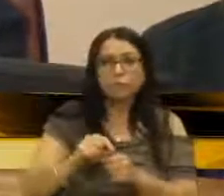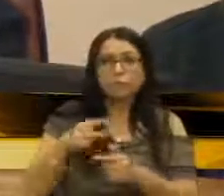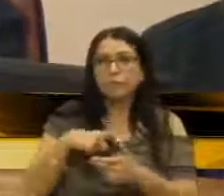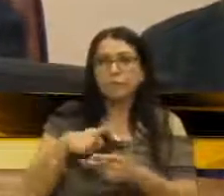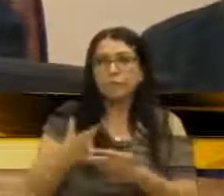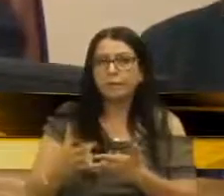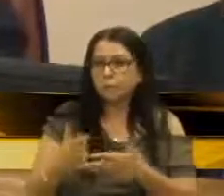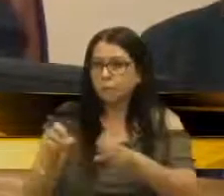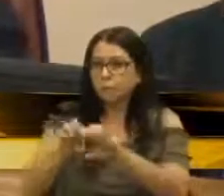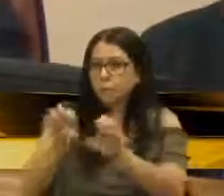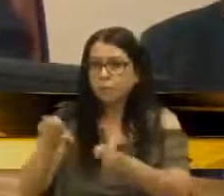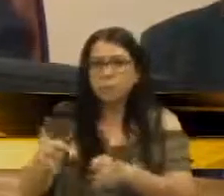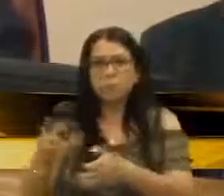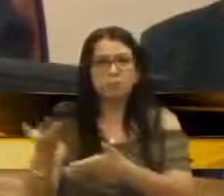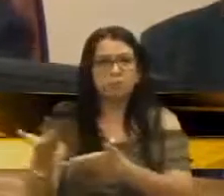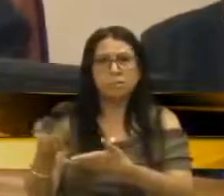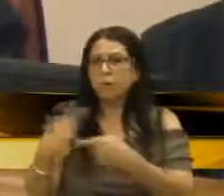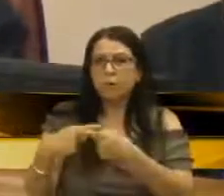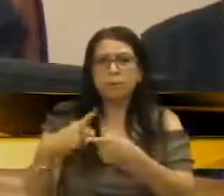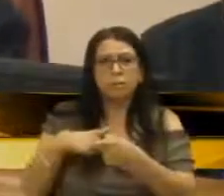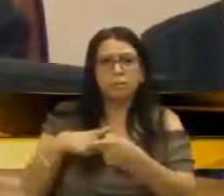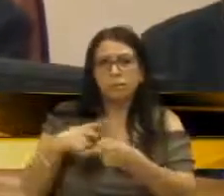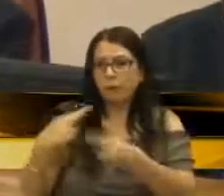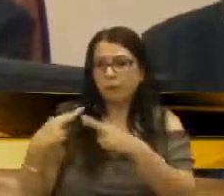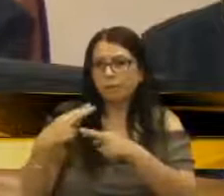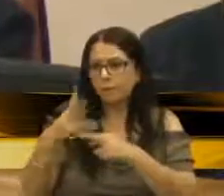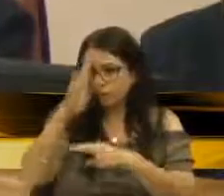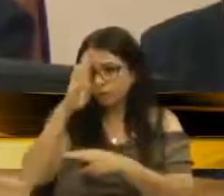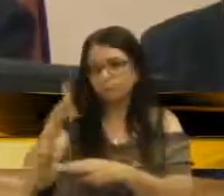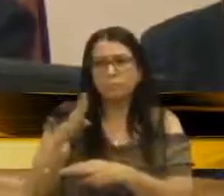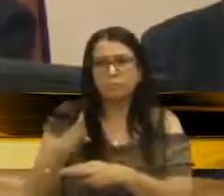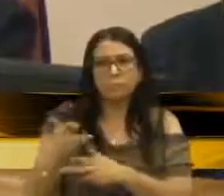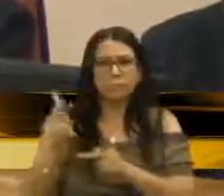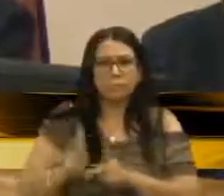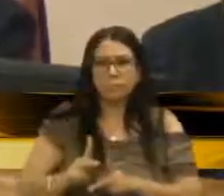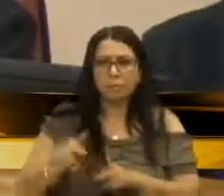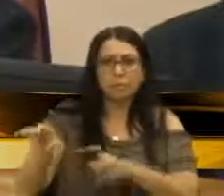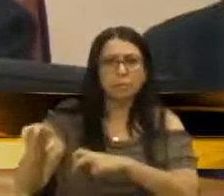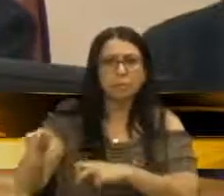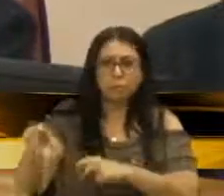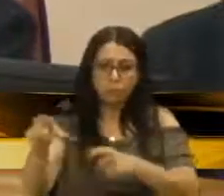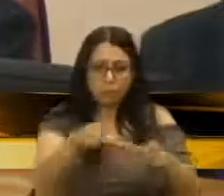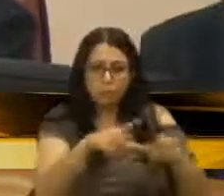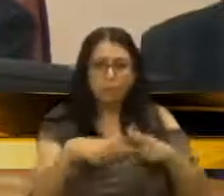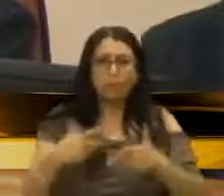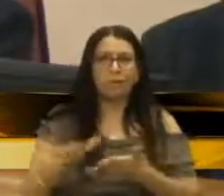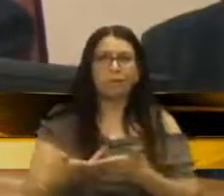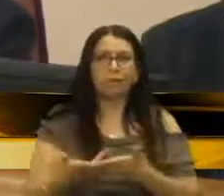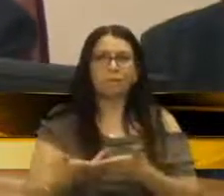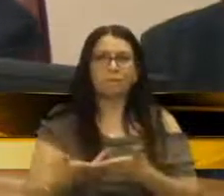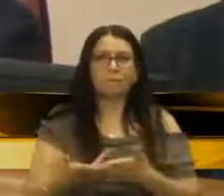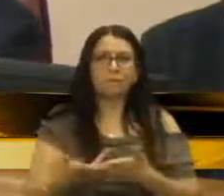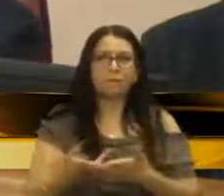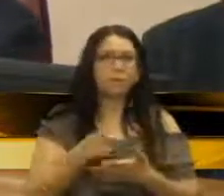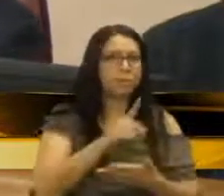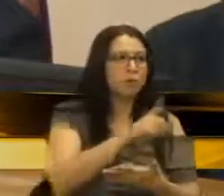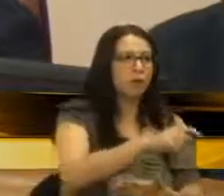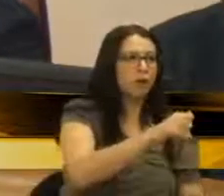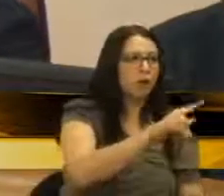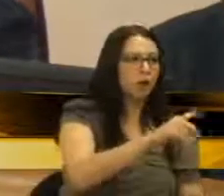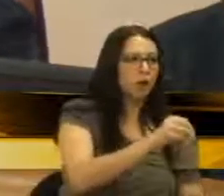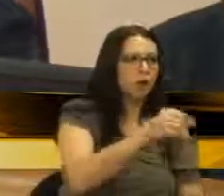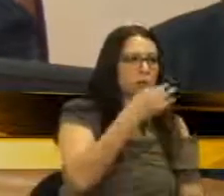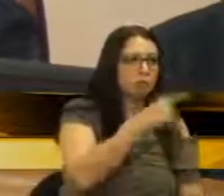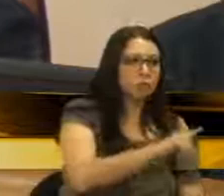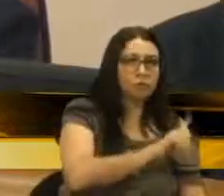uma estrutura de sua prefeitura para que se tenha uma relação mais direta com o produtor daquela localidade que de agora tem que passar pelo local x